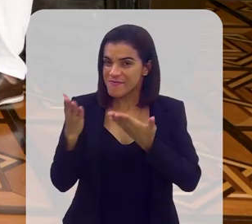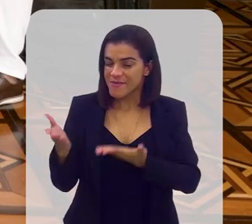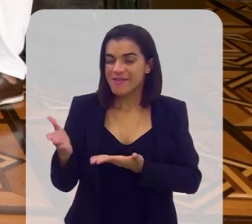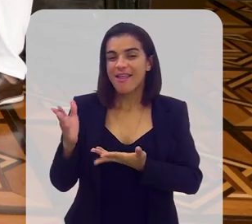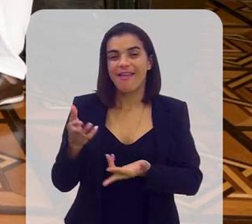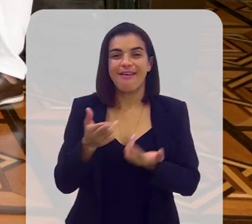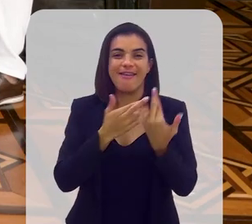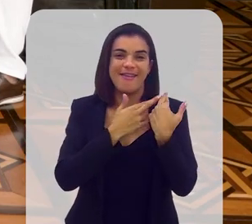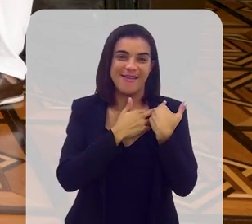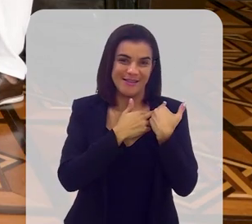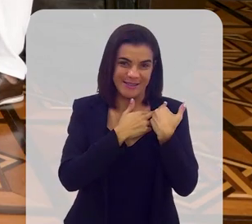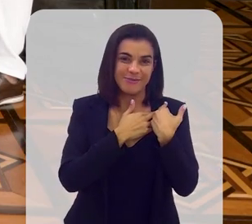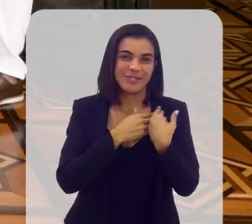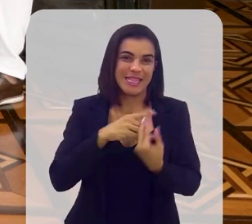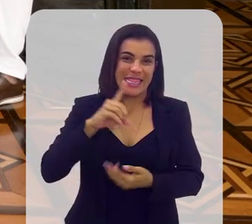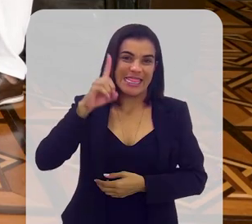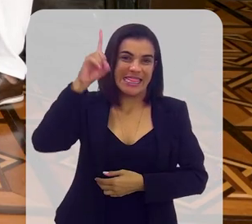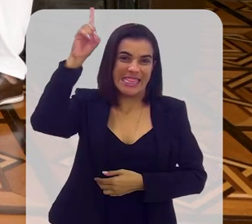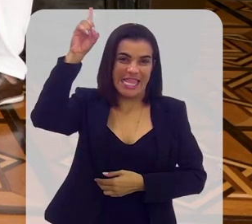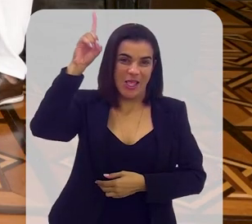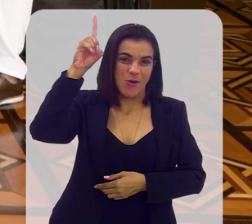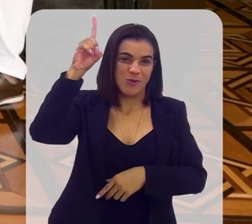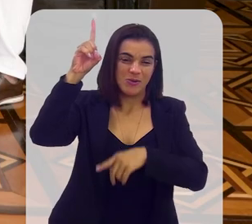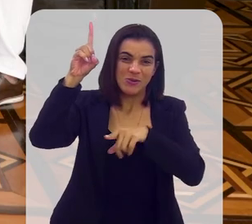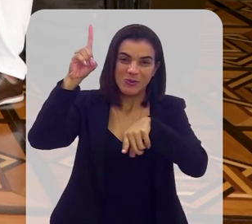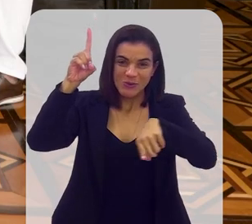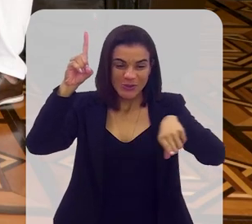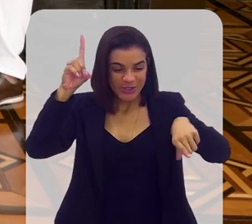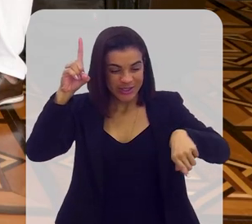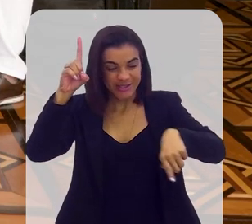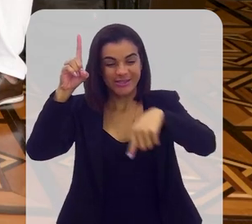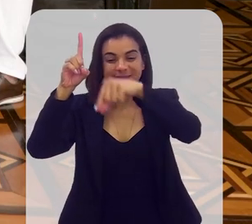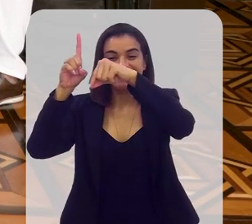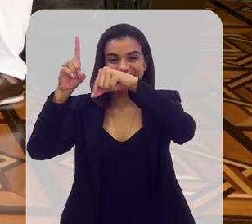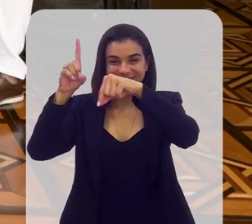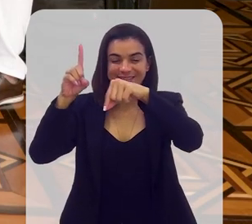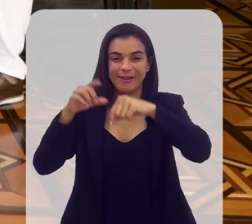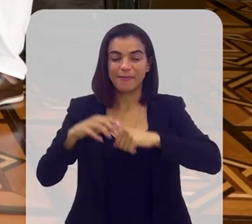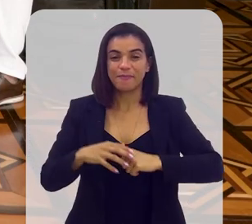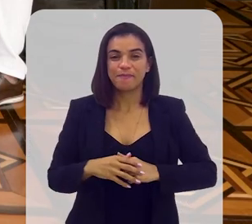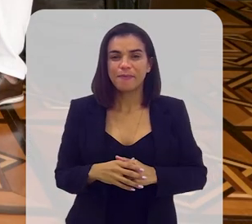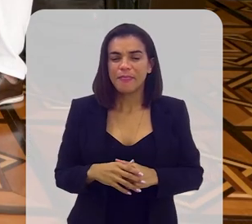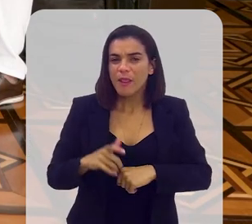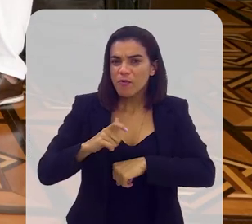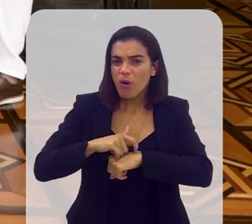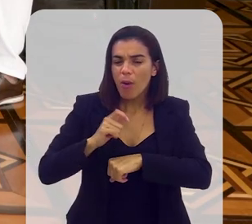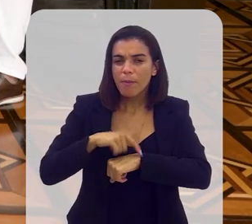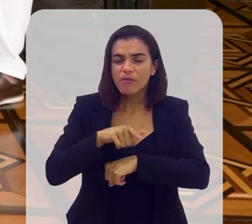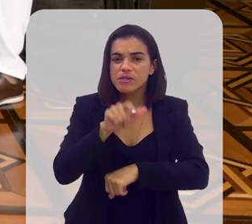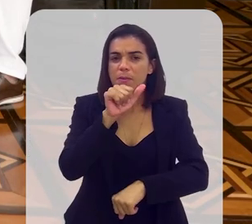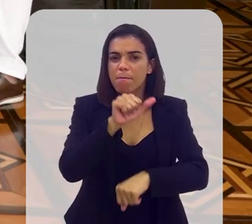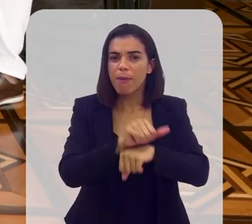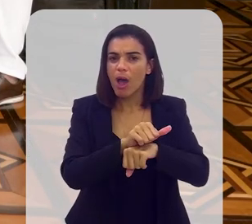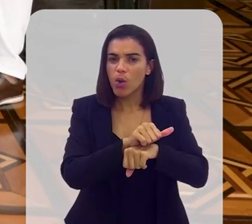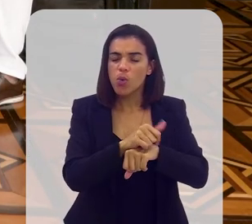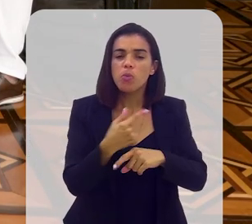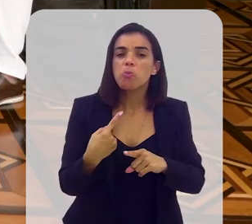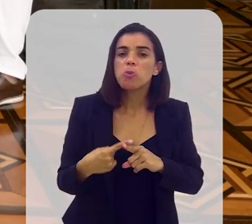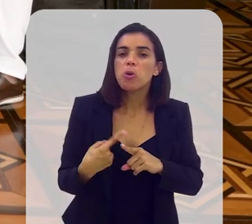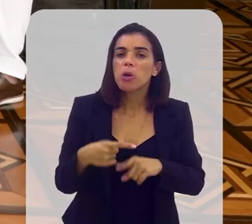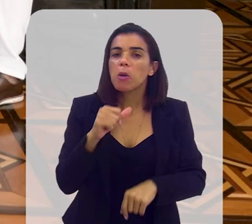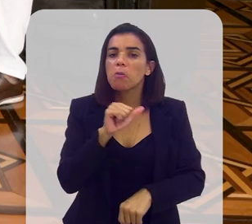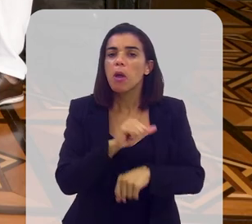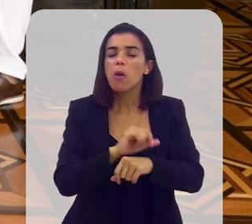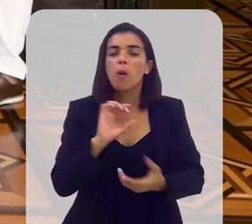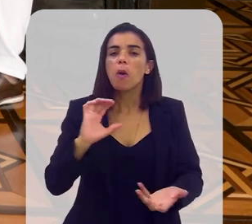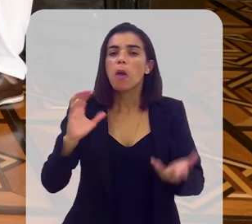é a responsável por Deus ter te colocado nesse relevo todo. Você, houve um momento que você parou. Sim. Por